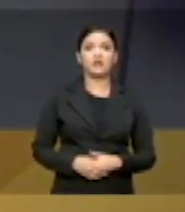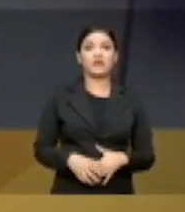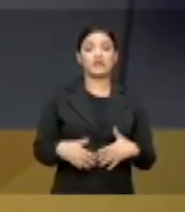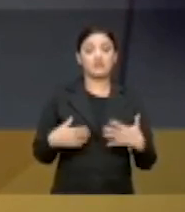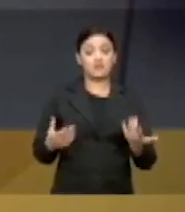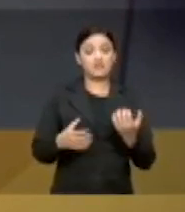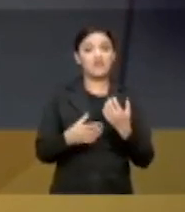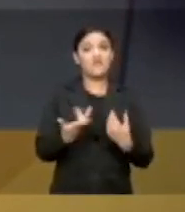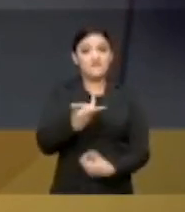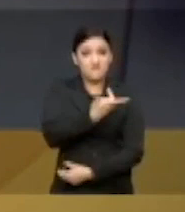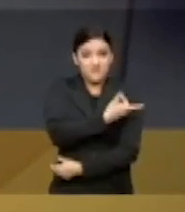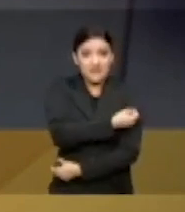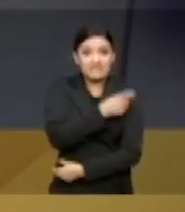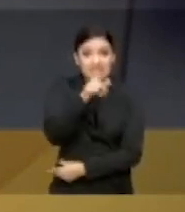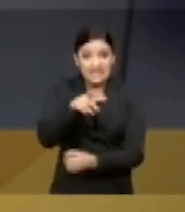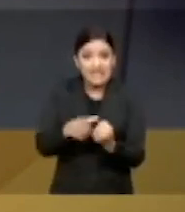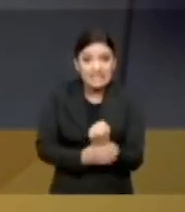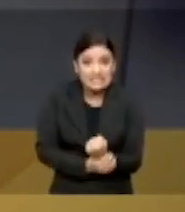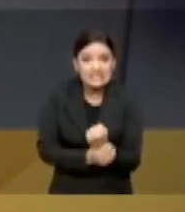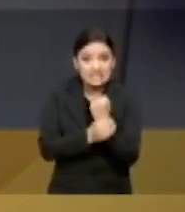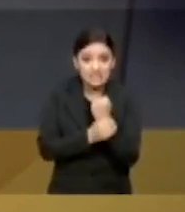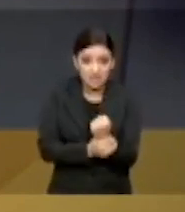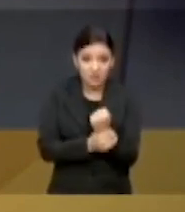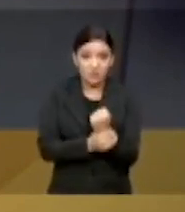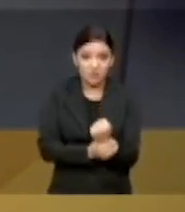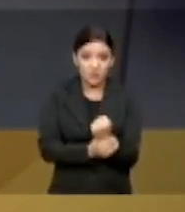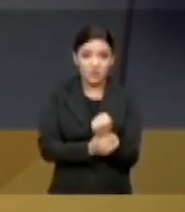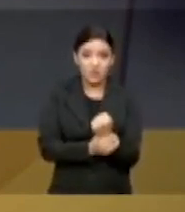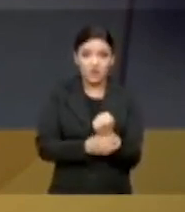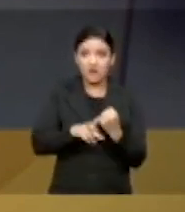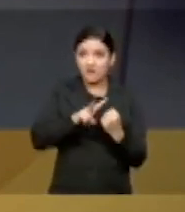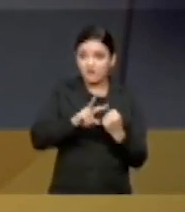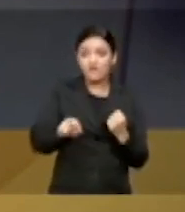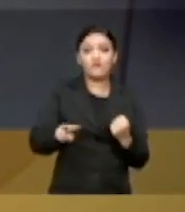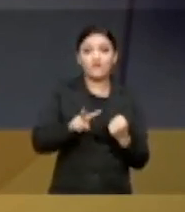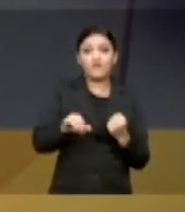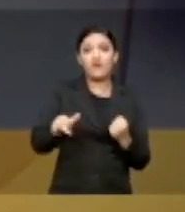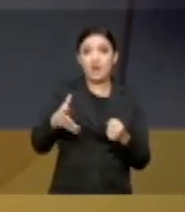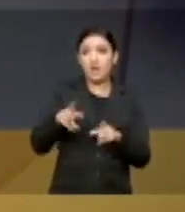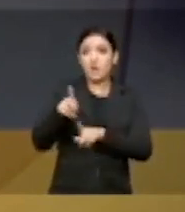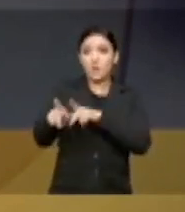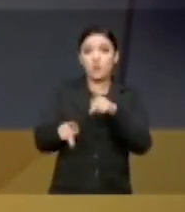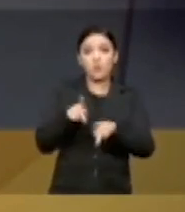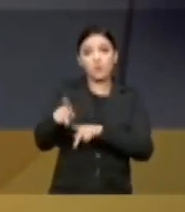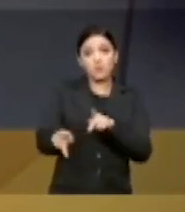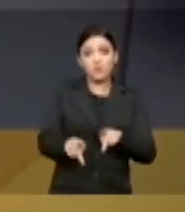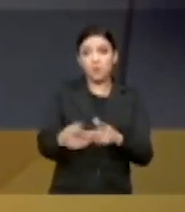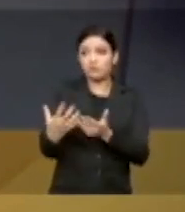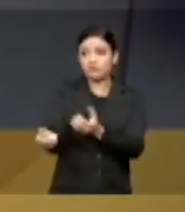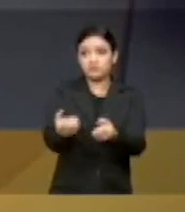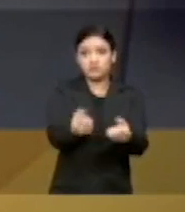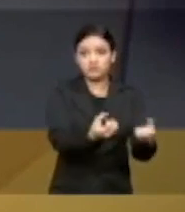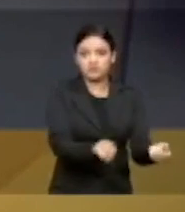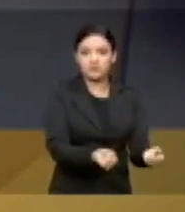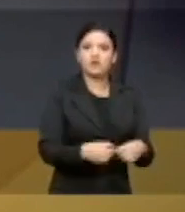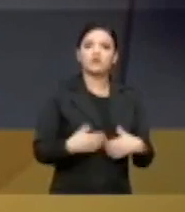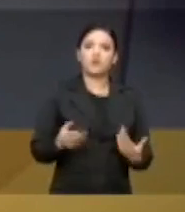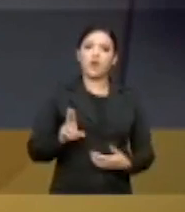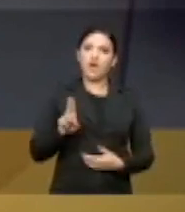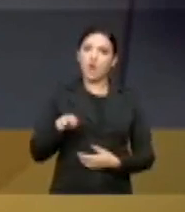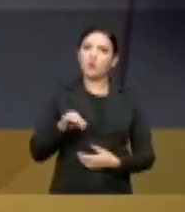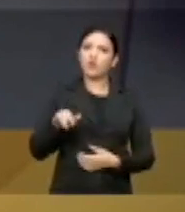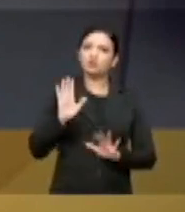seguras serão ao natural demandadas pela população. Ademais, a União já assumiu o compromisso público de